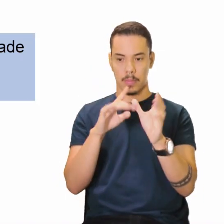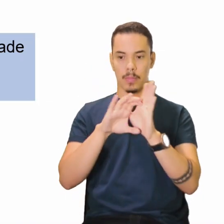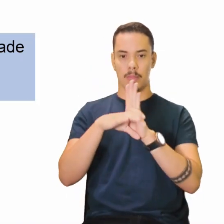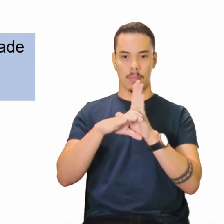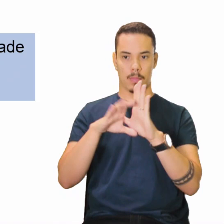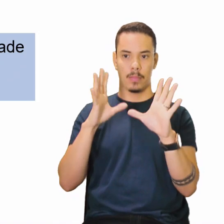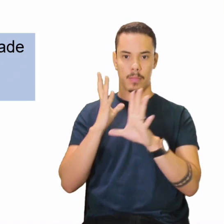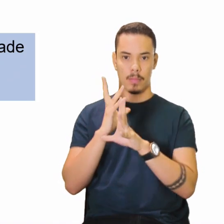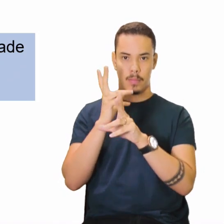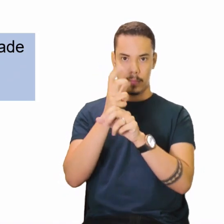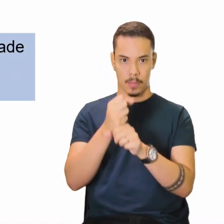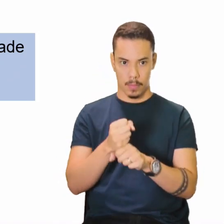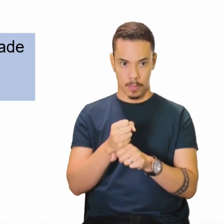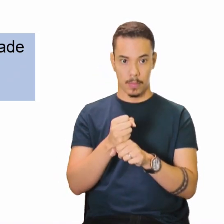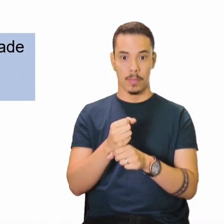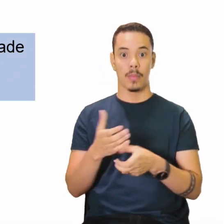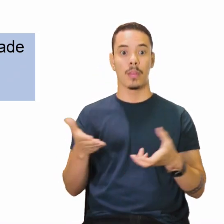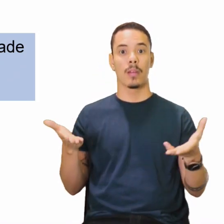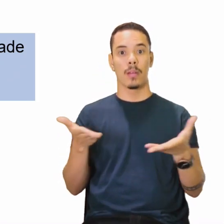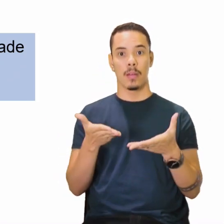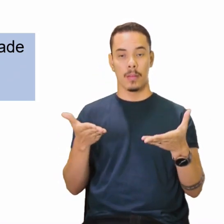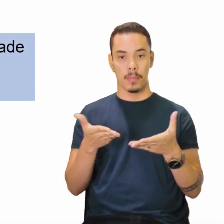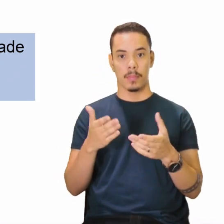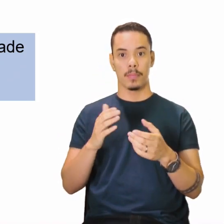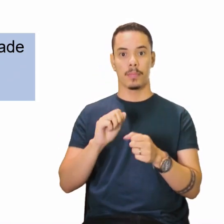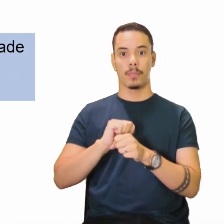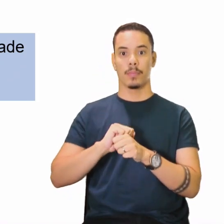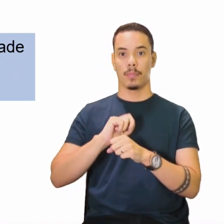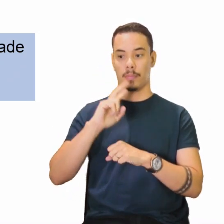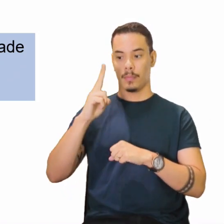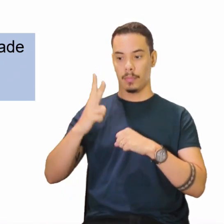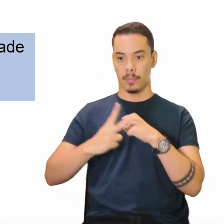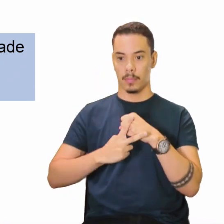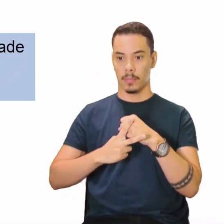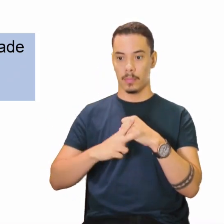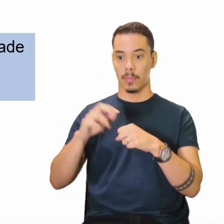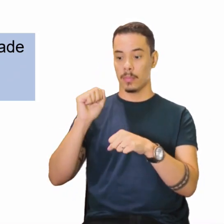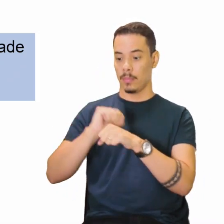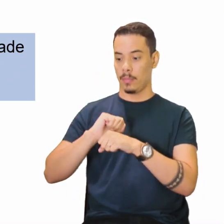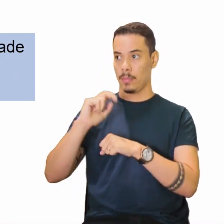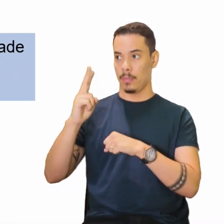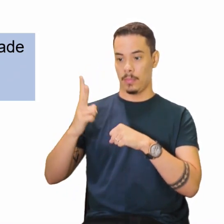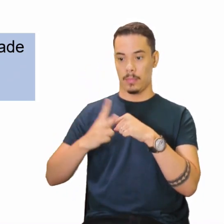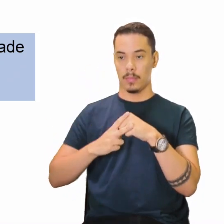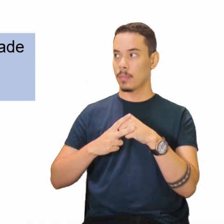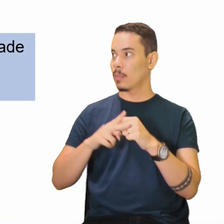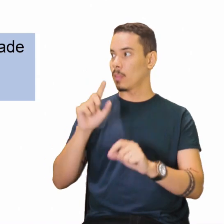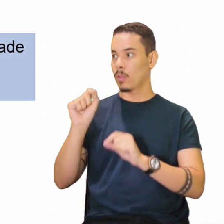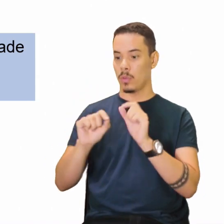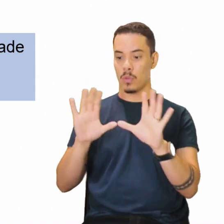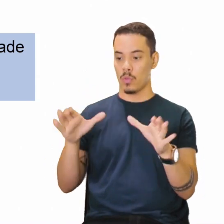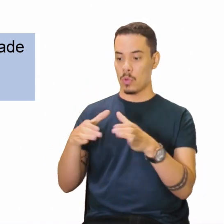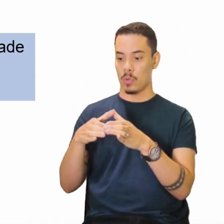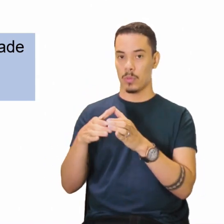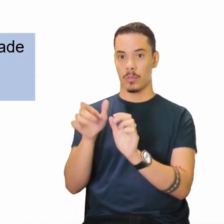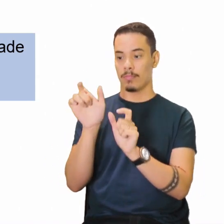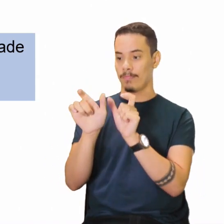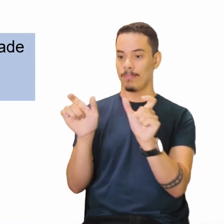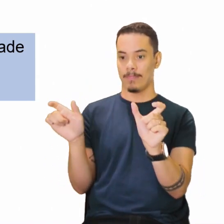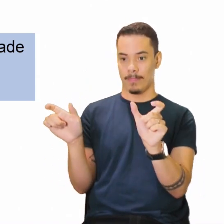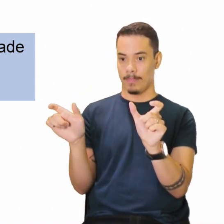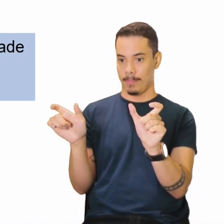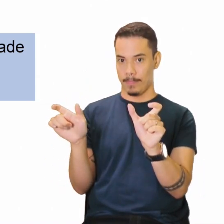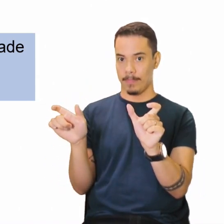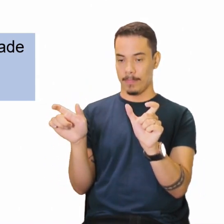vamos revisar. Agora, o advérbio. Gente, o advérbio é aquela classe de palavra